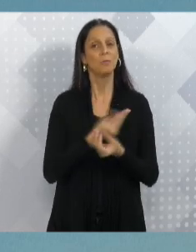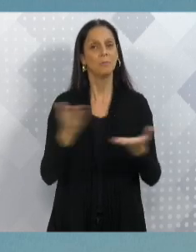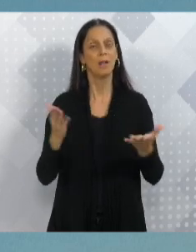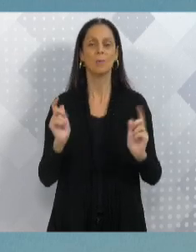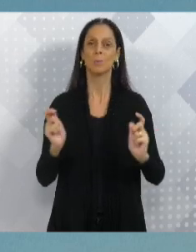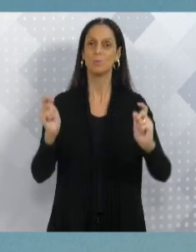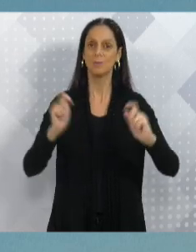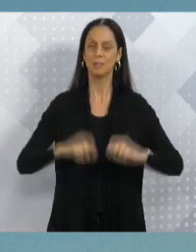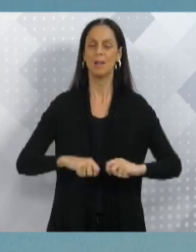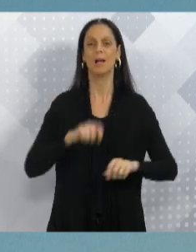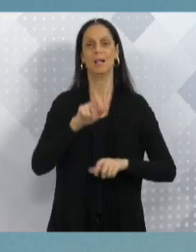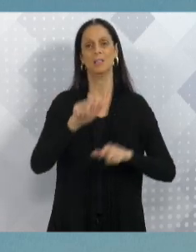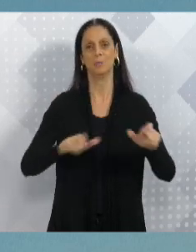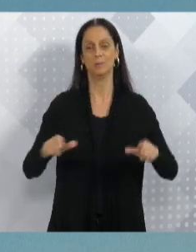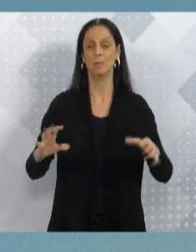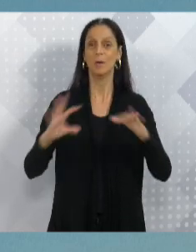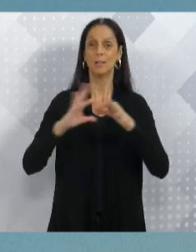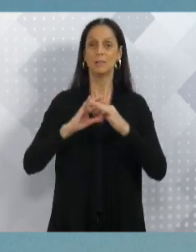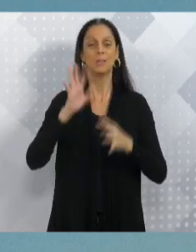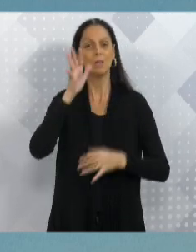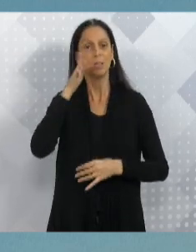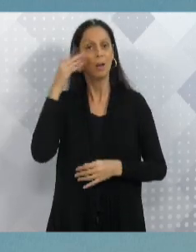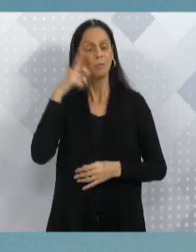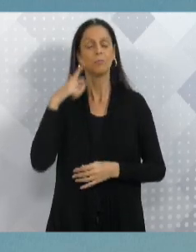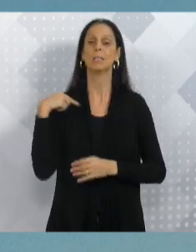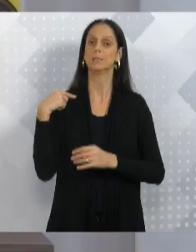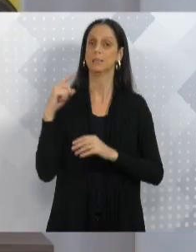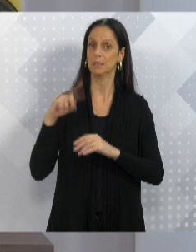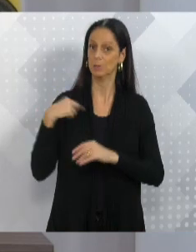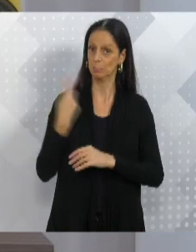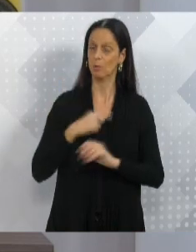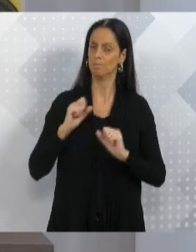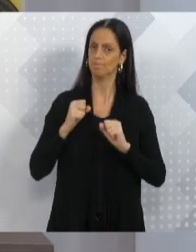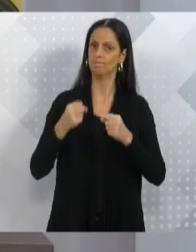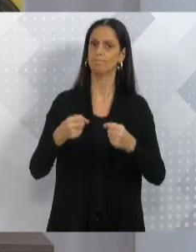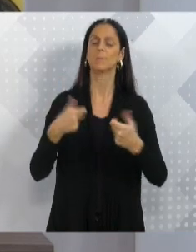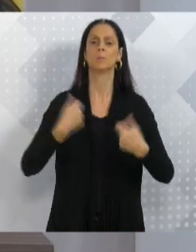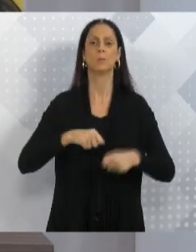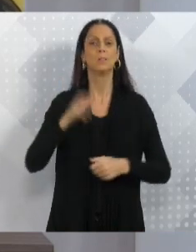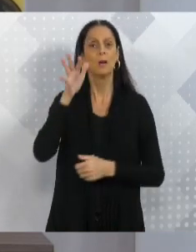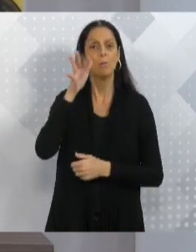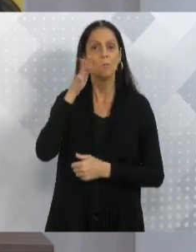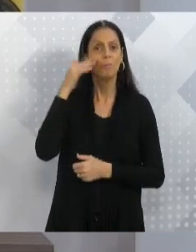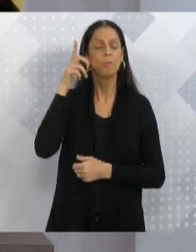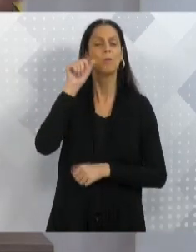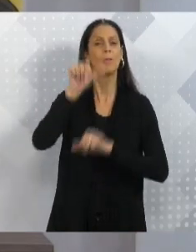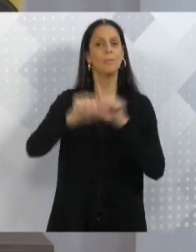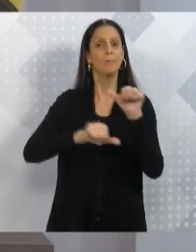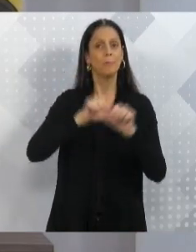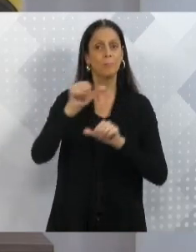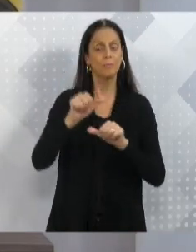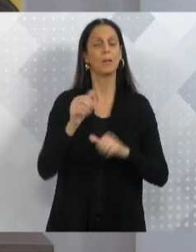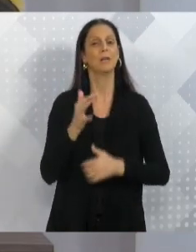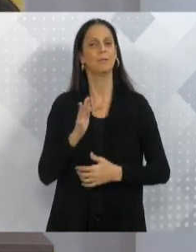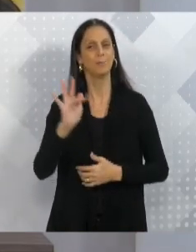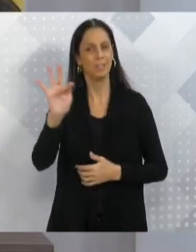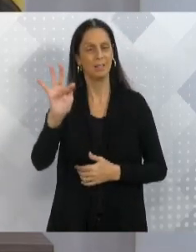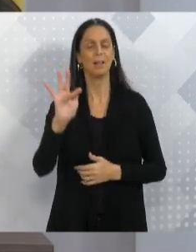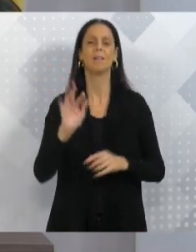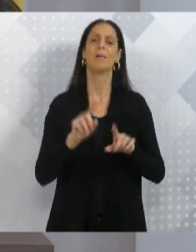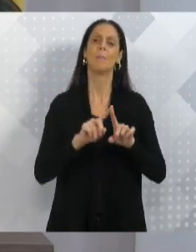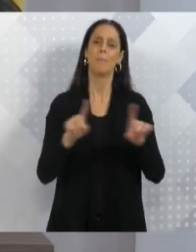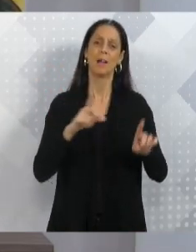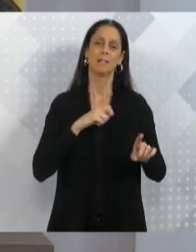aqui também, junto com a FURB, a qual defendemos, sim, essa questão da federalização da FURB, né, que tem toda uma burocracia a ser vencida,